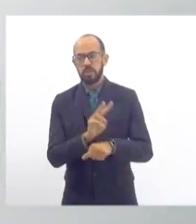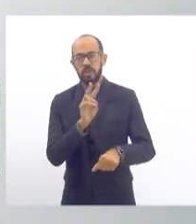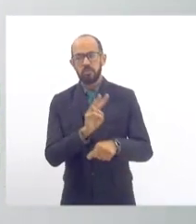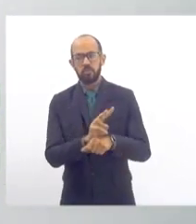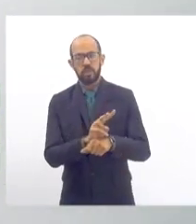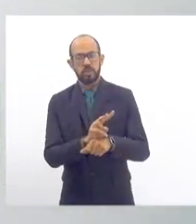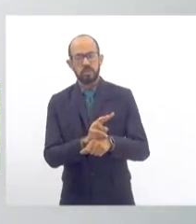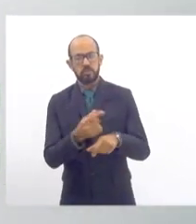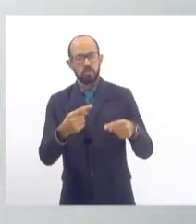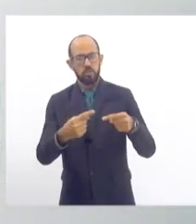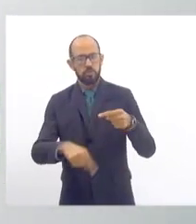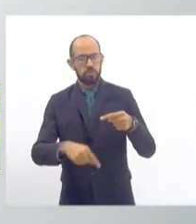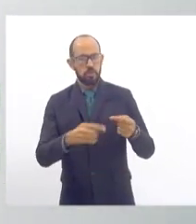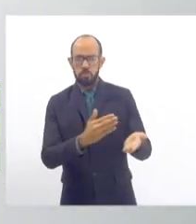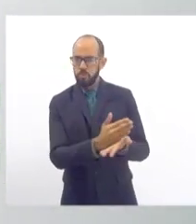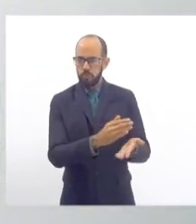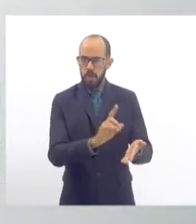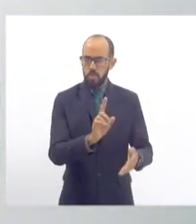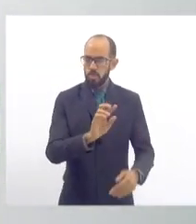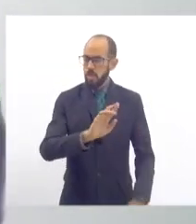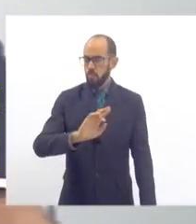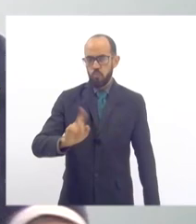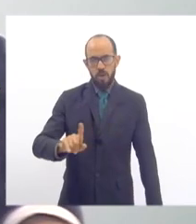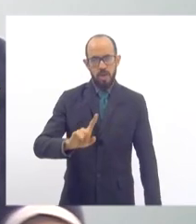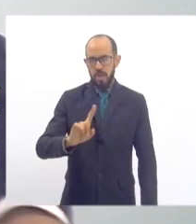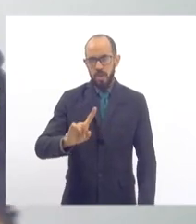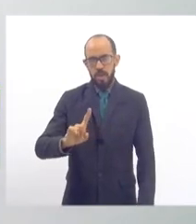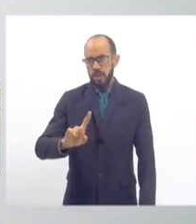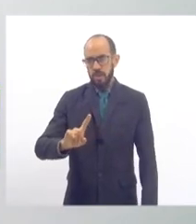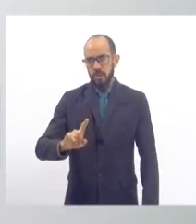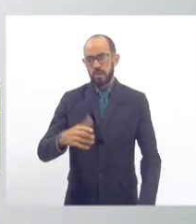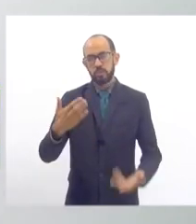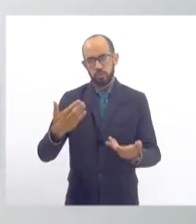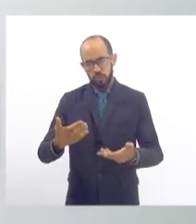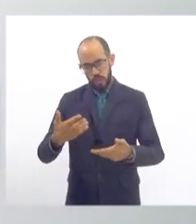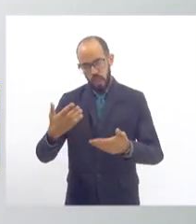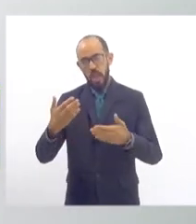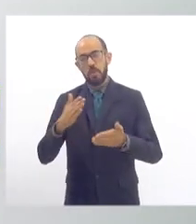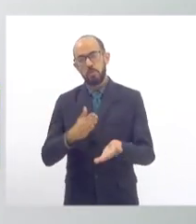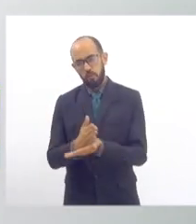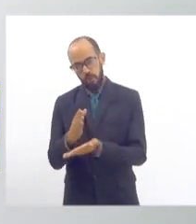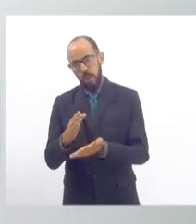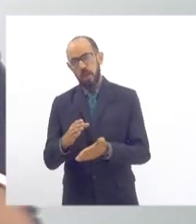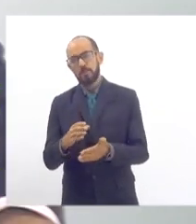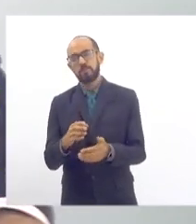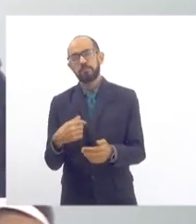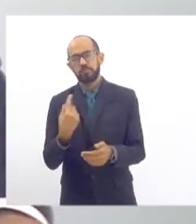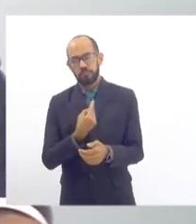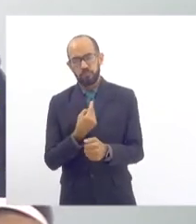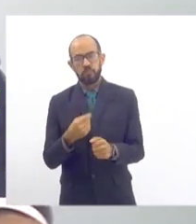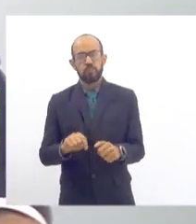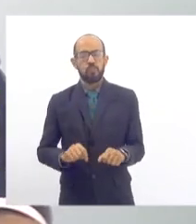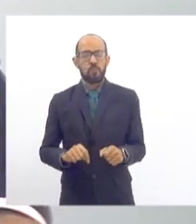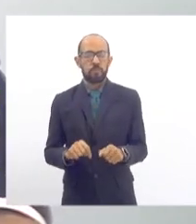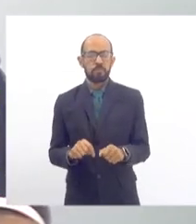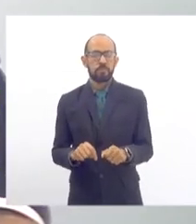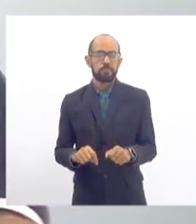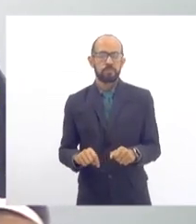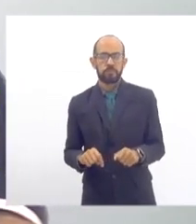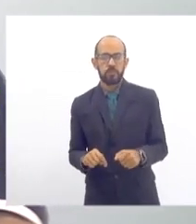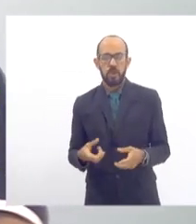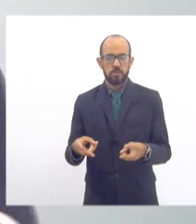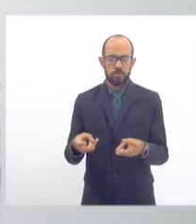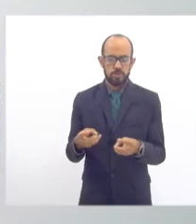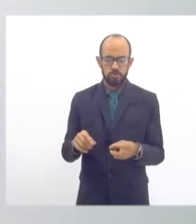de nada, nunca fizemos isso. Nós estamos fazendo a defesa da aprovação, nós cumprimos o que nós tínhamos combinado com o